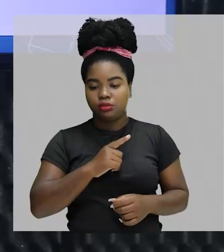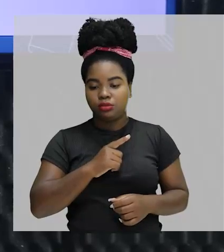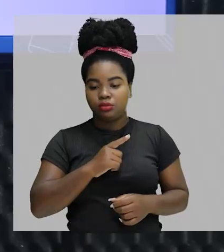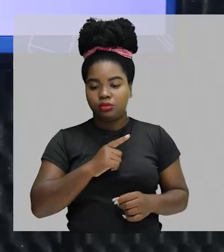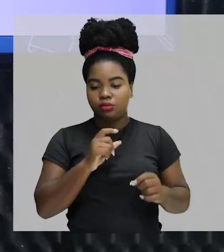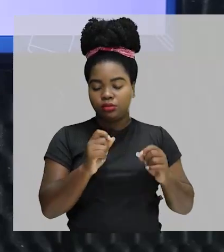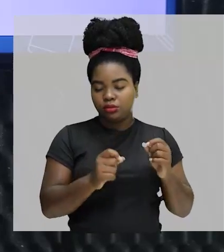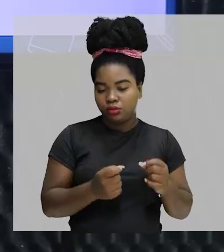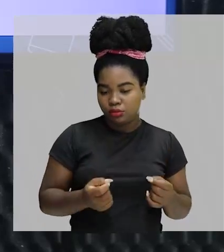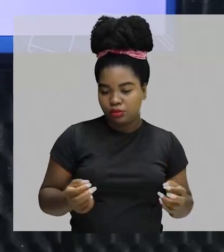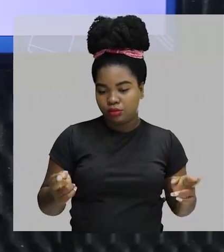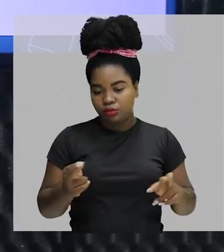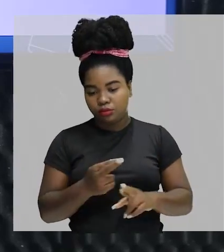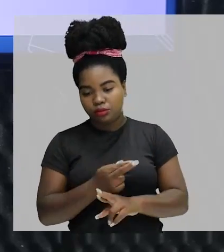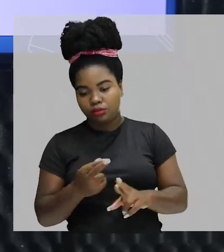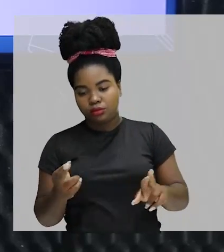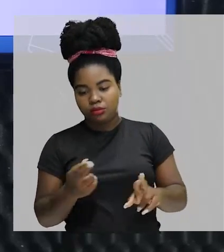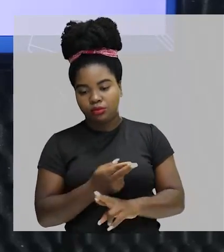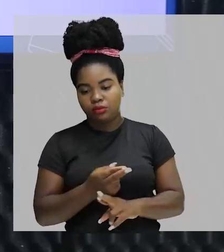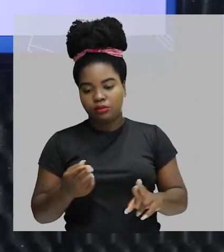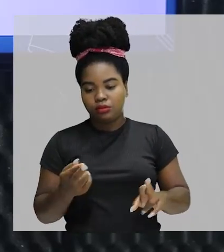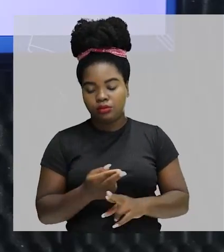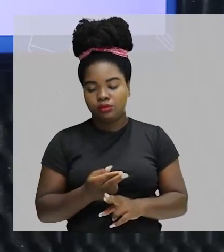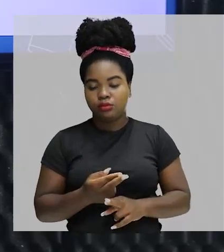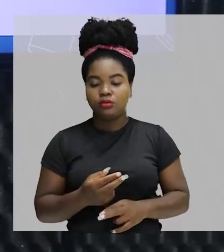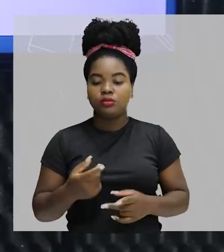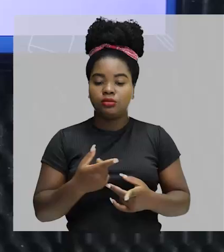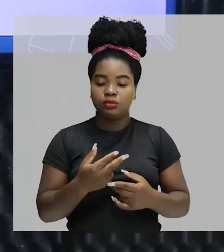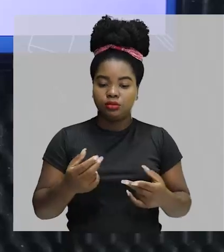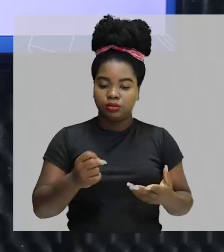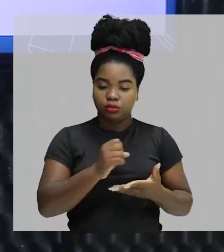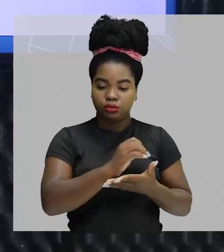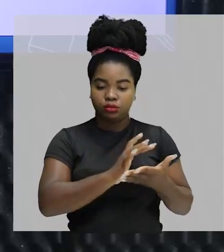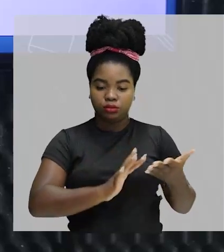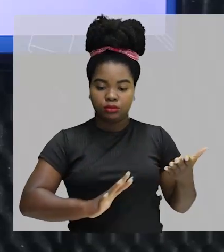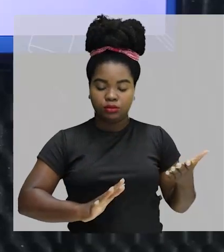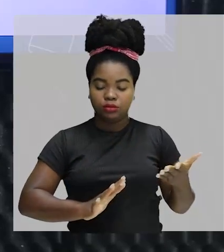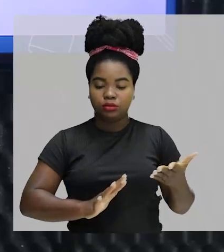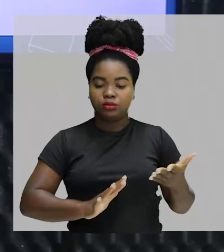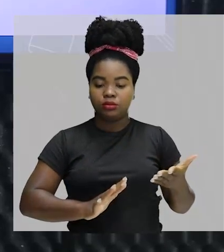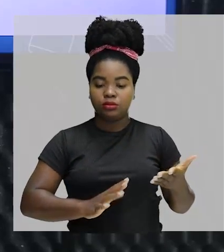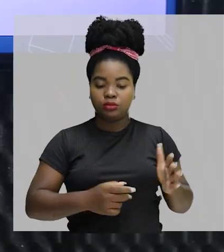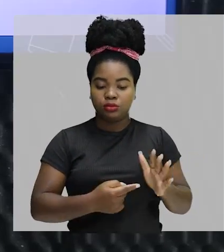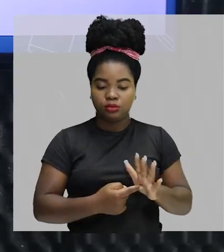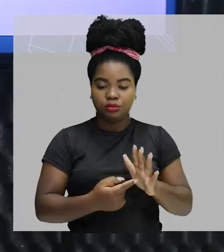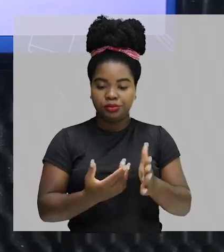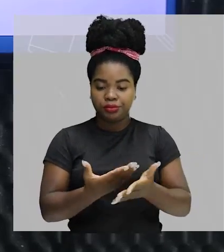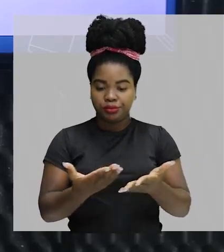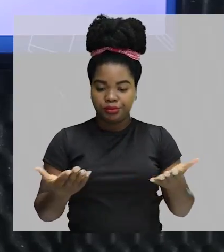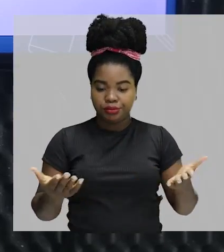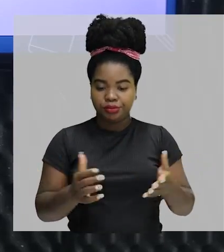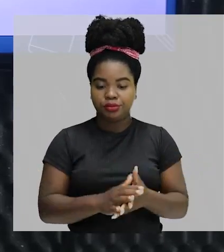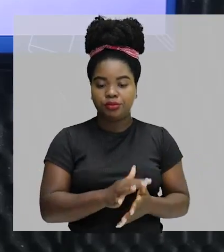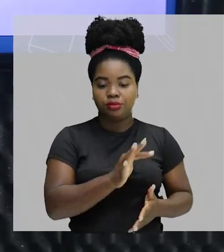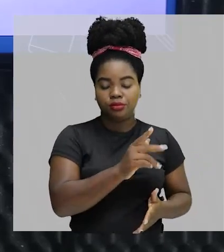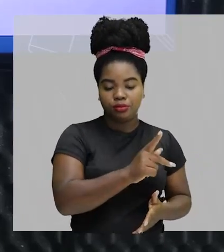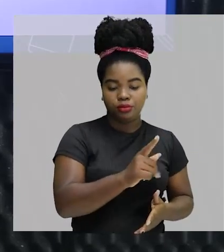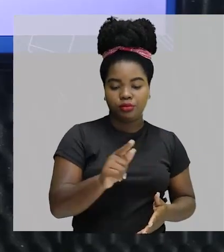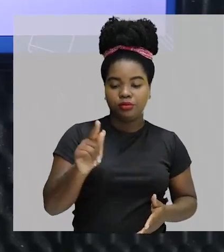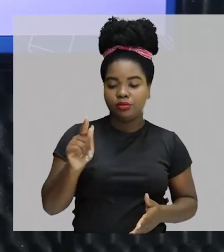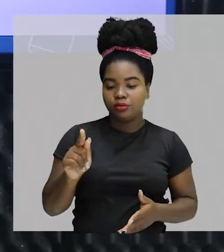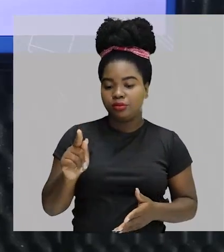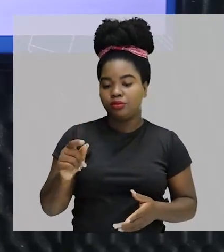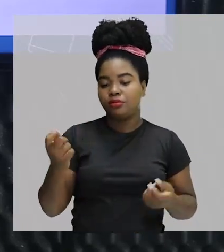uma semelhança, né, e tem muitos exercícios que são apresentados para você no formato de PG